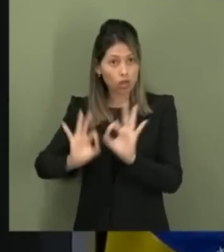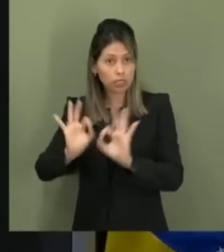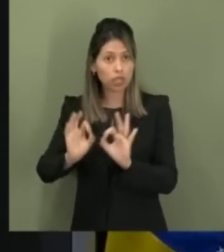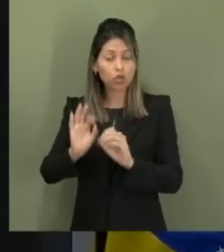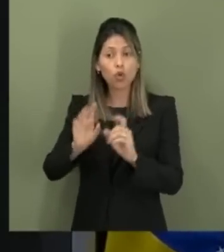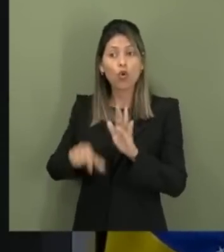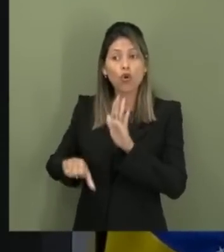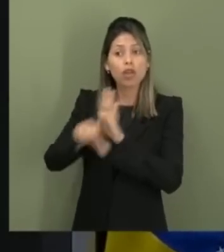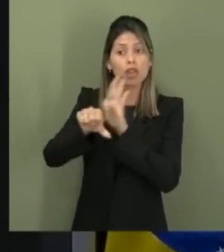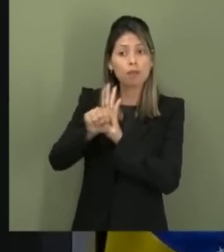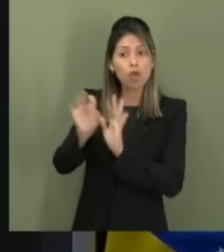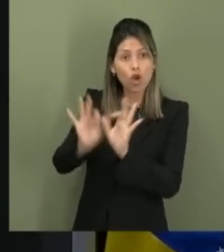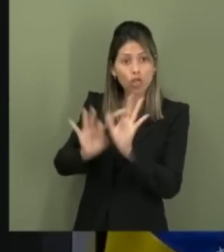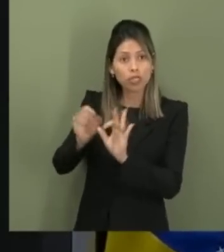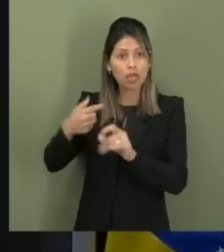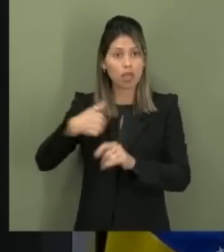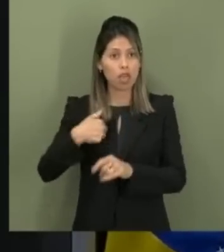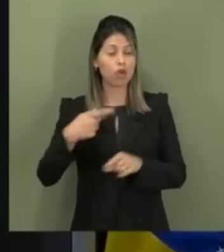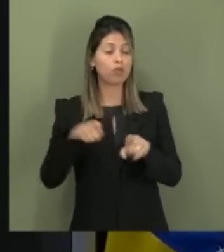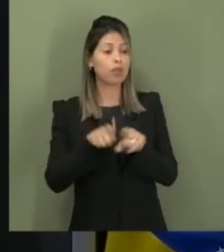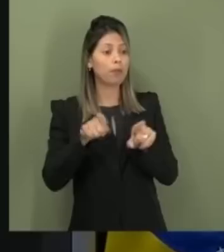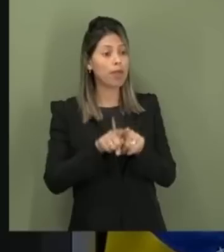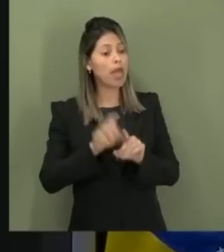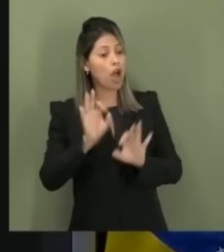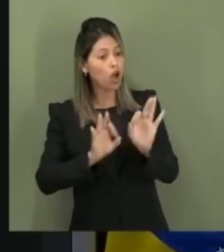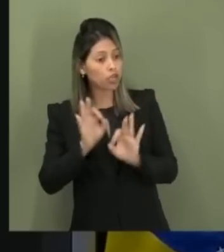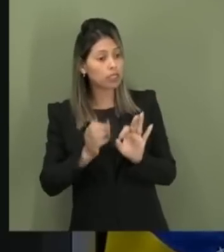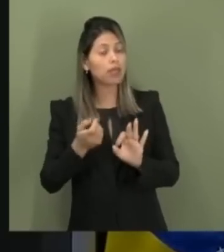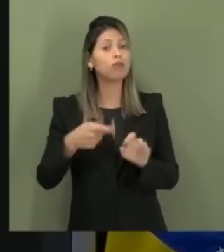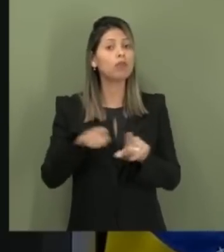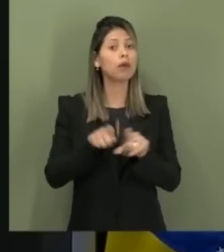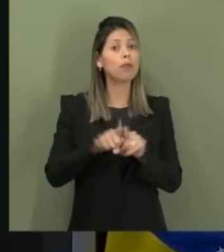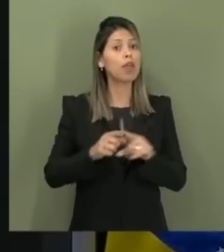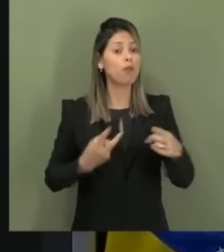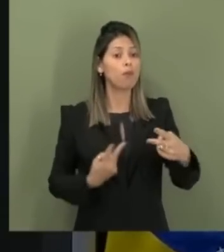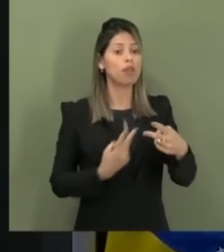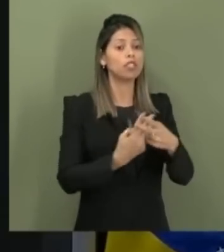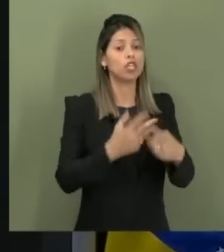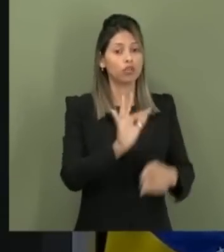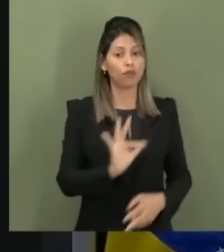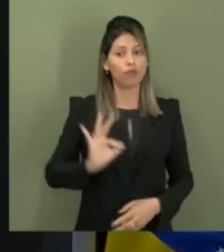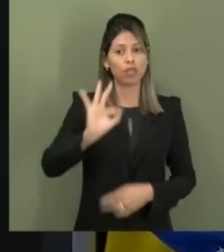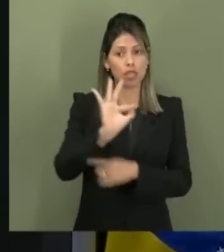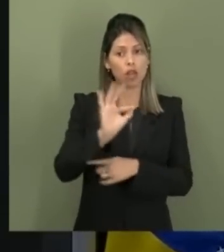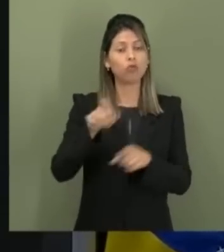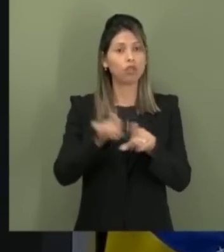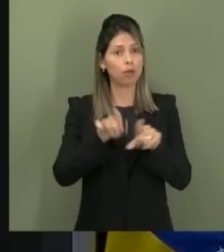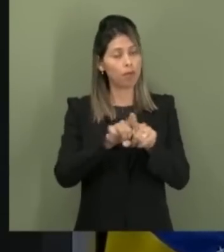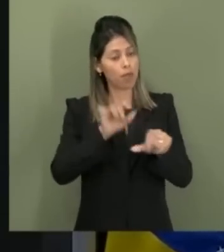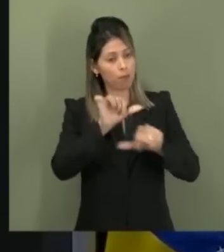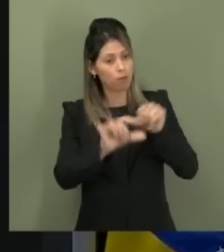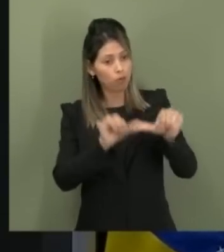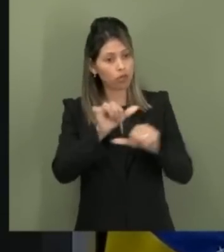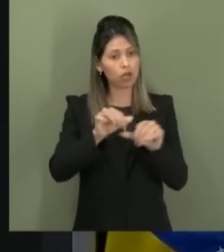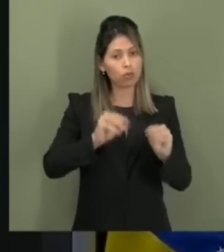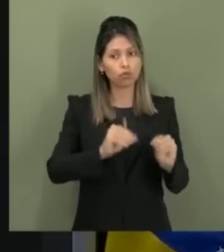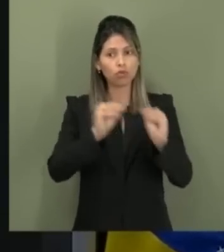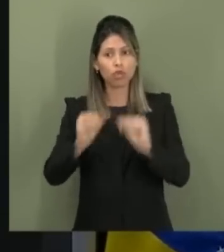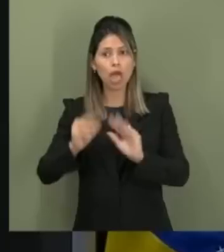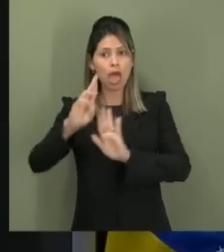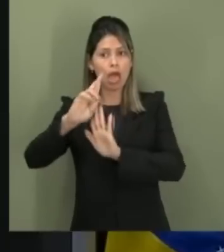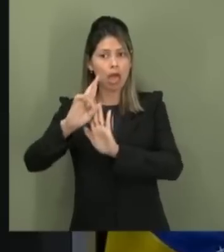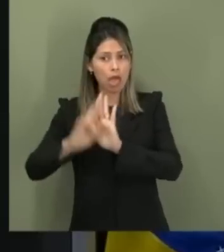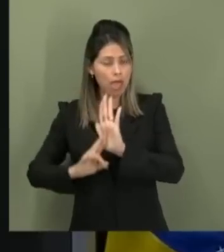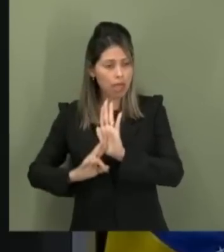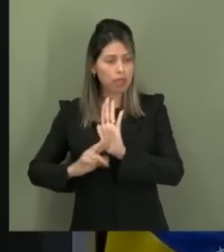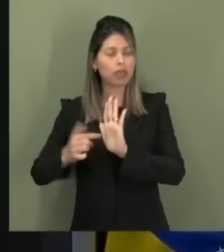isolamento das lideranças do PCC em presídios federais. E, igualmente, mudamos o regime para